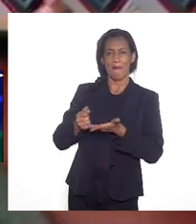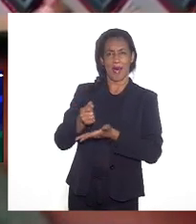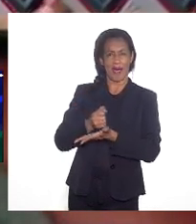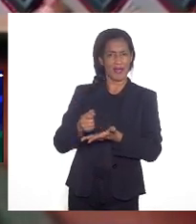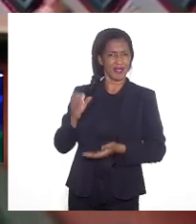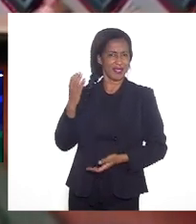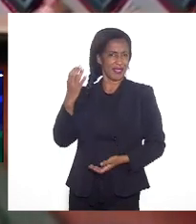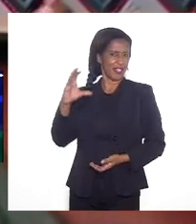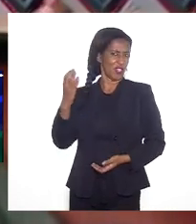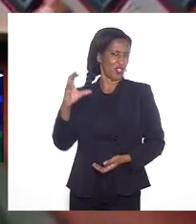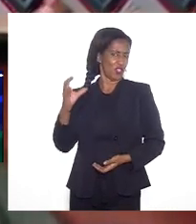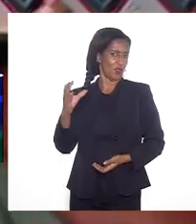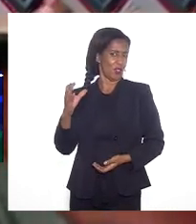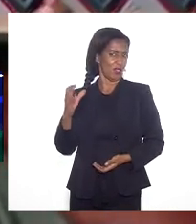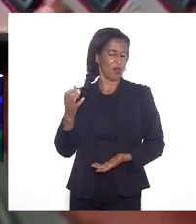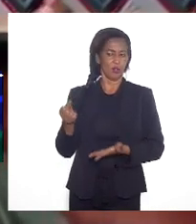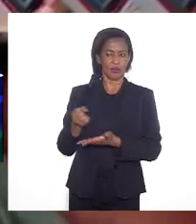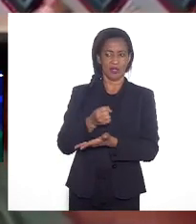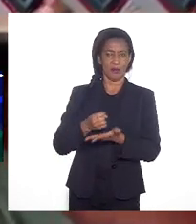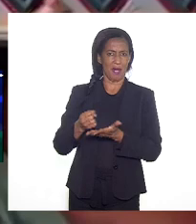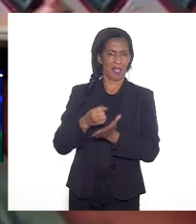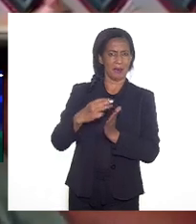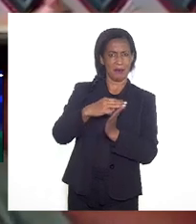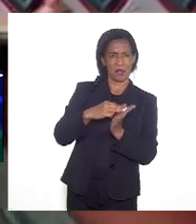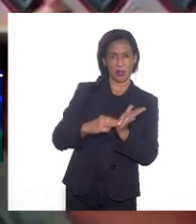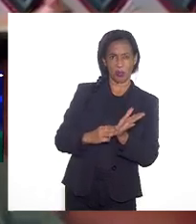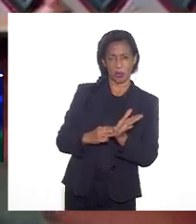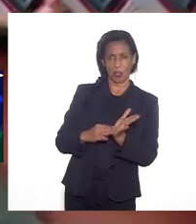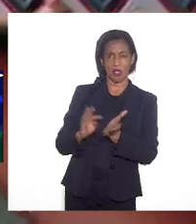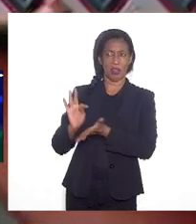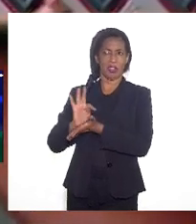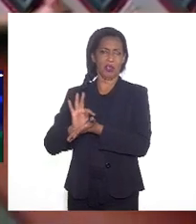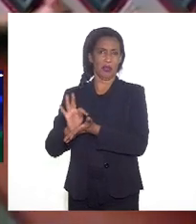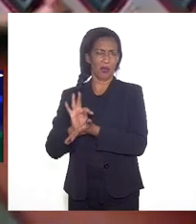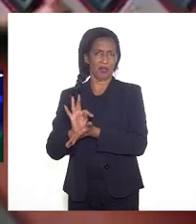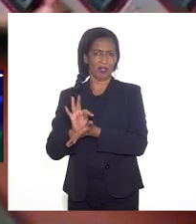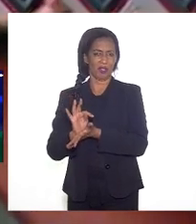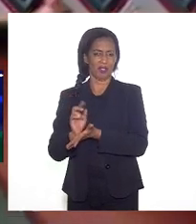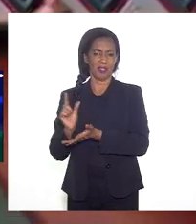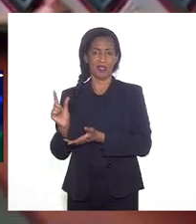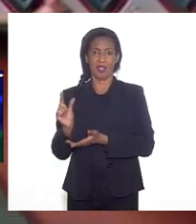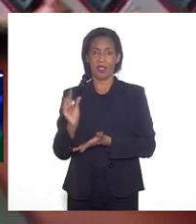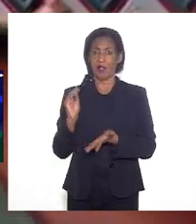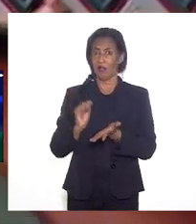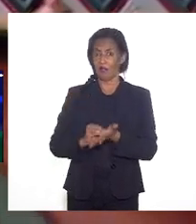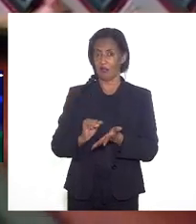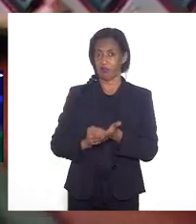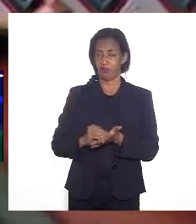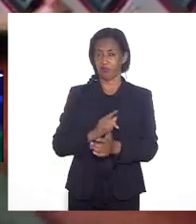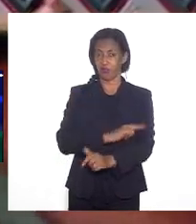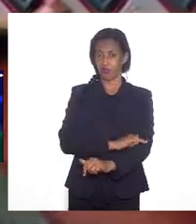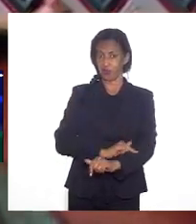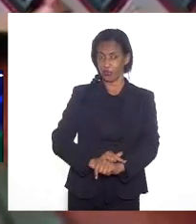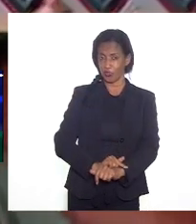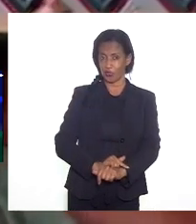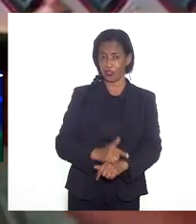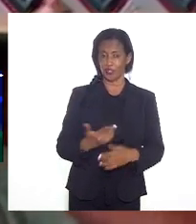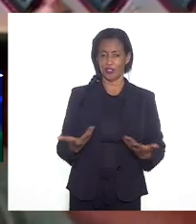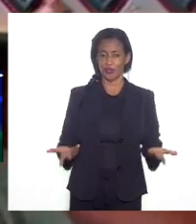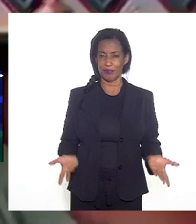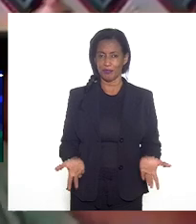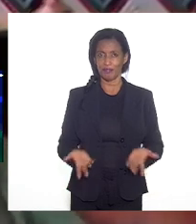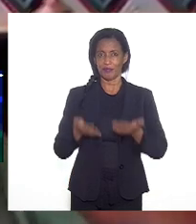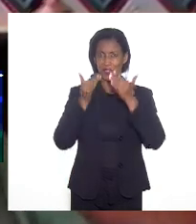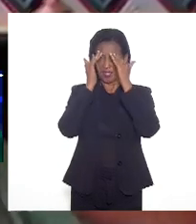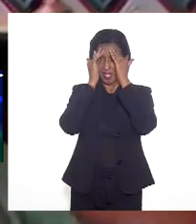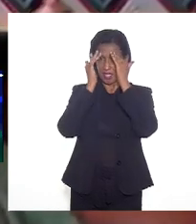né? Não tem base teórico-metodológica. Isso é, no mínimo, uma deselegância, para não dizer uma falta